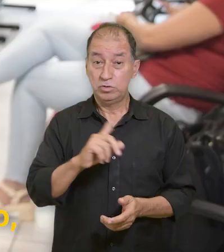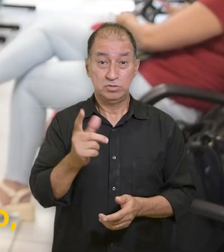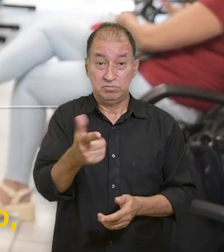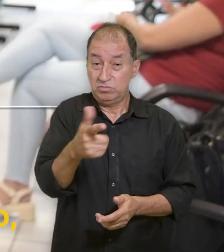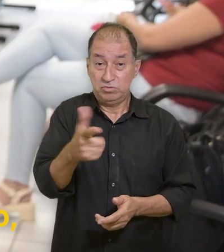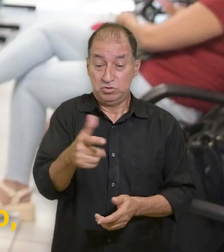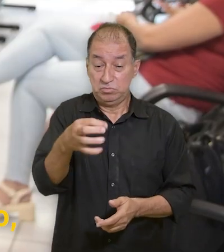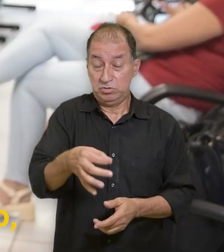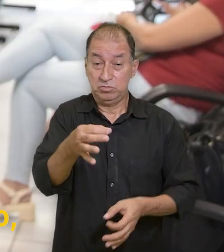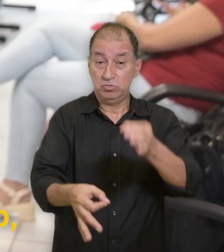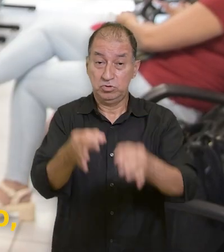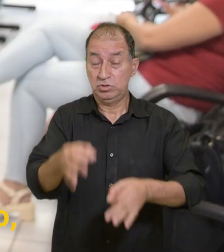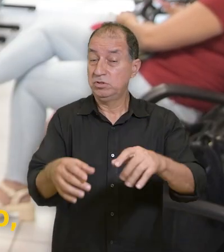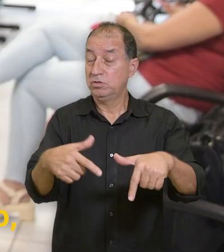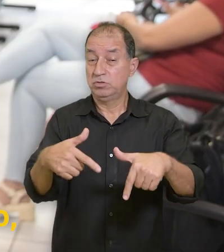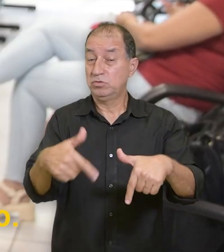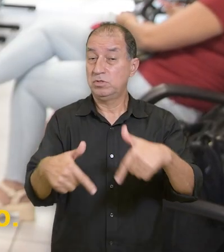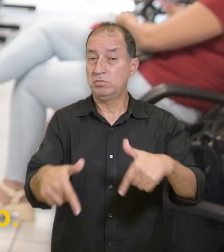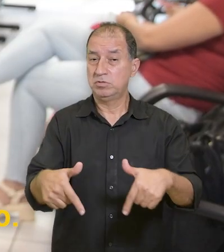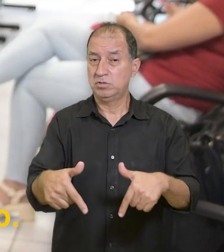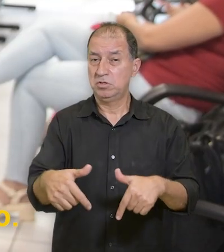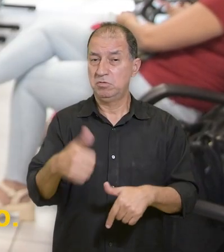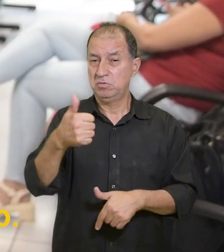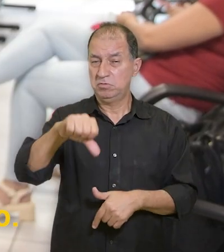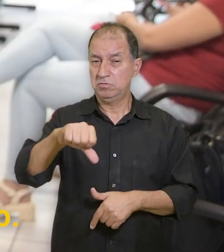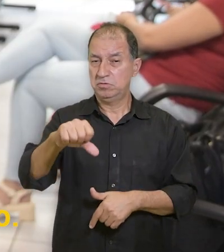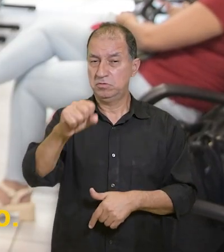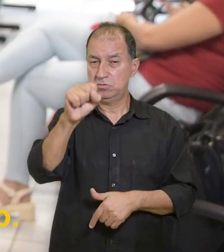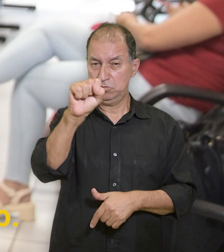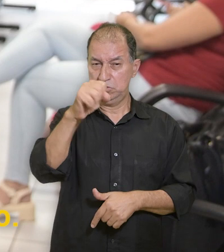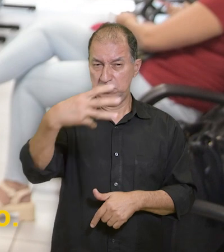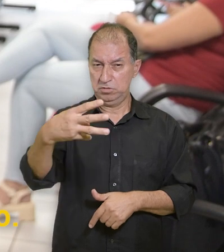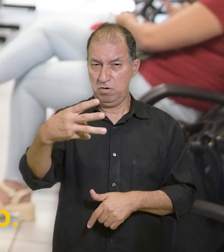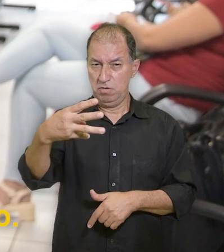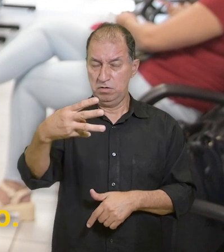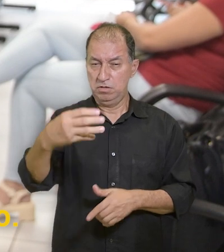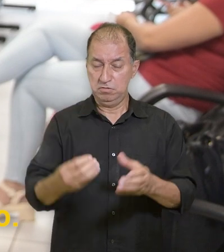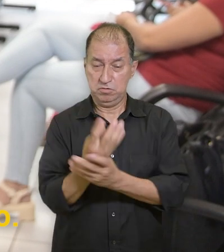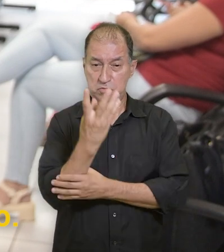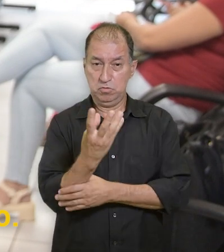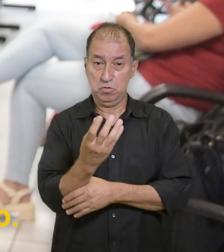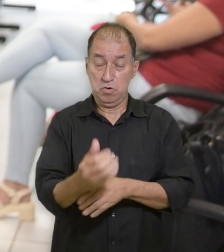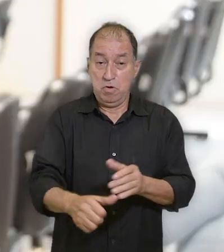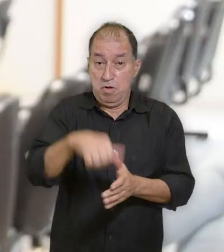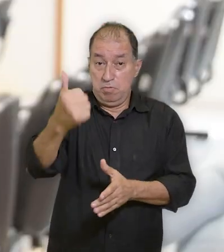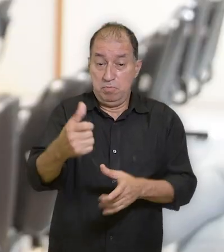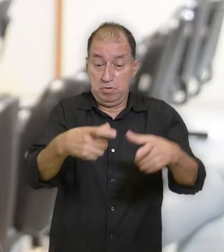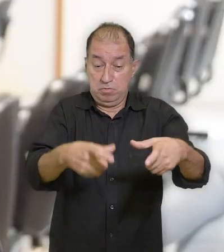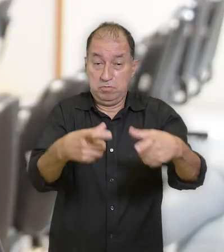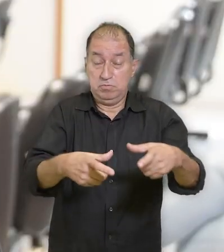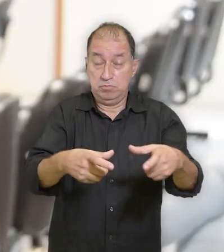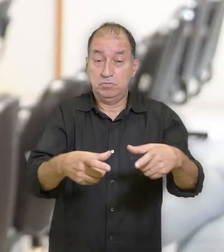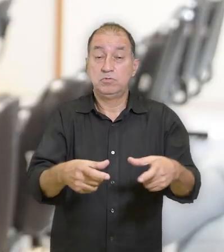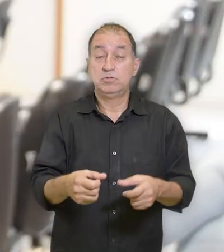nós não tínhamos aqui Justiça do Trabalho. Em 83, criaram a primeira Junta do Trabalho. Nós fomos